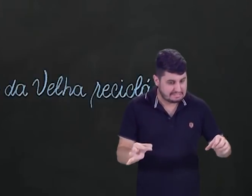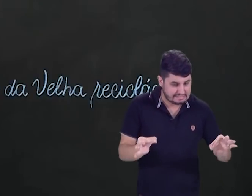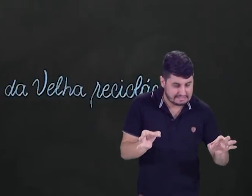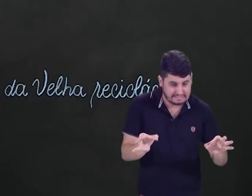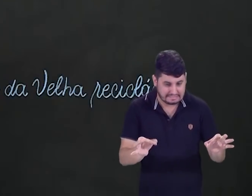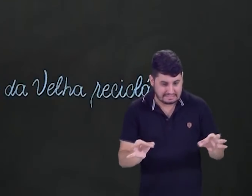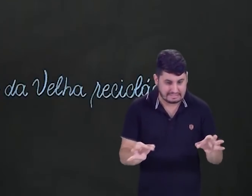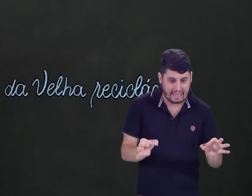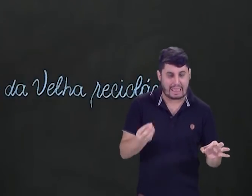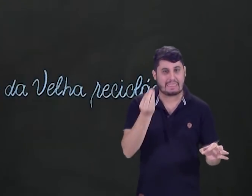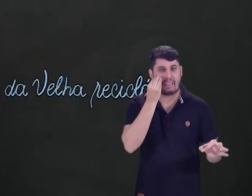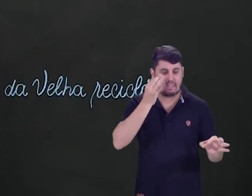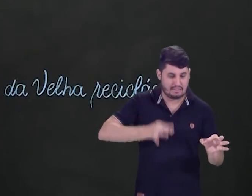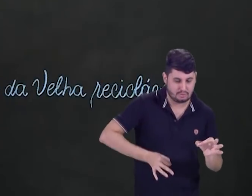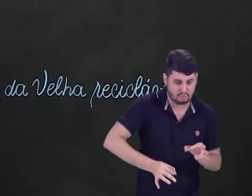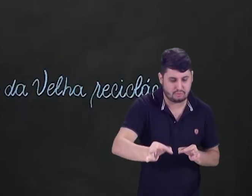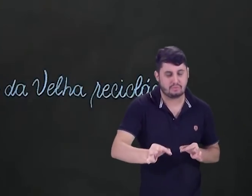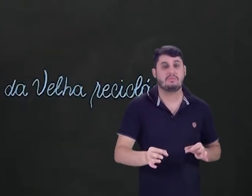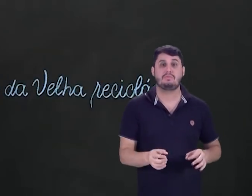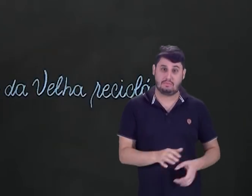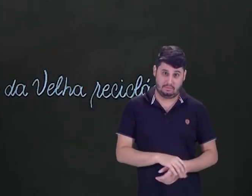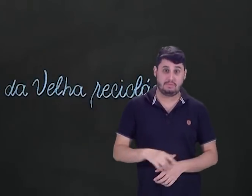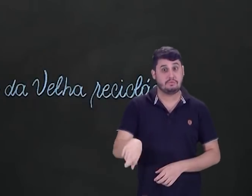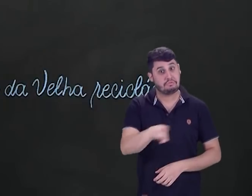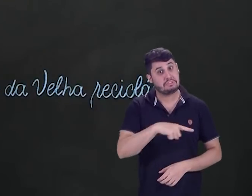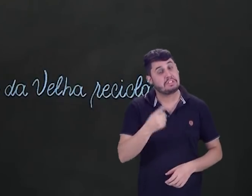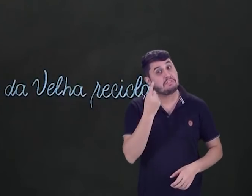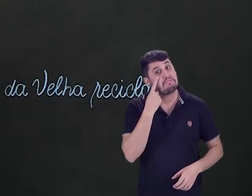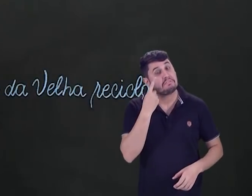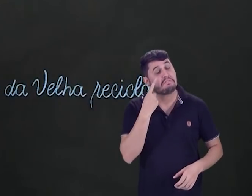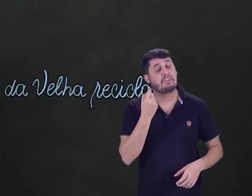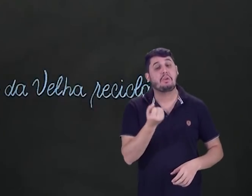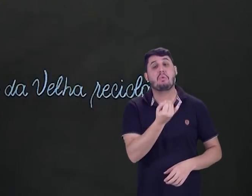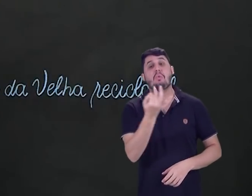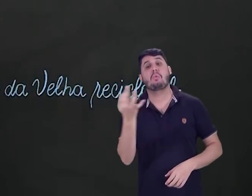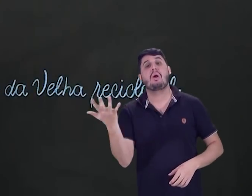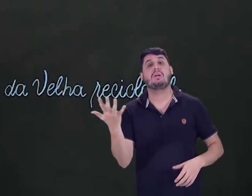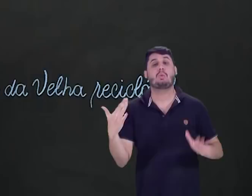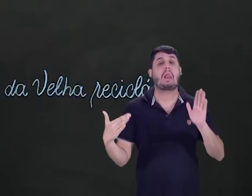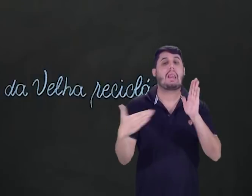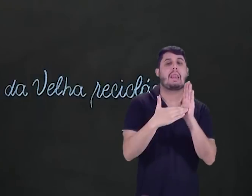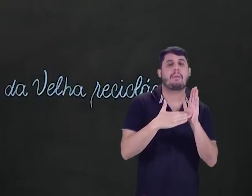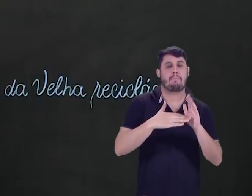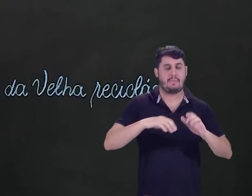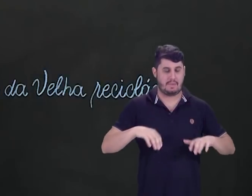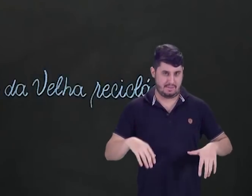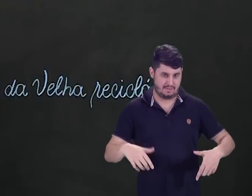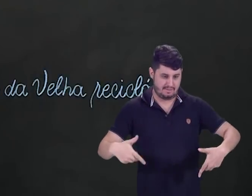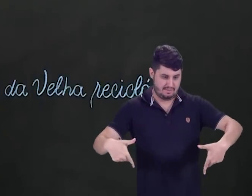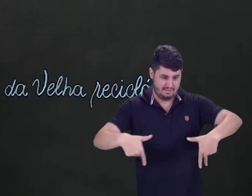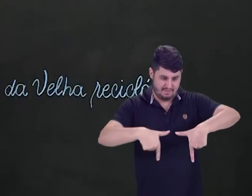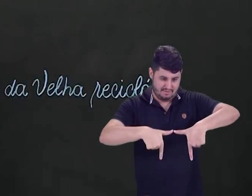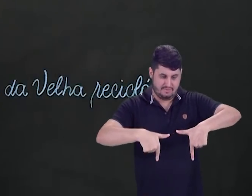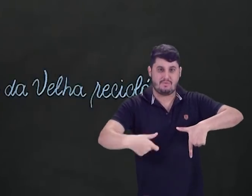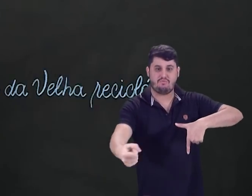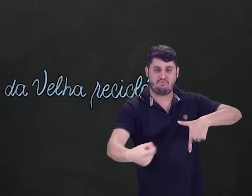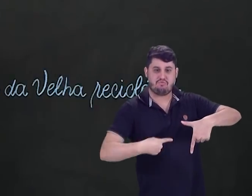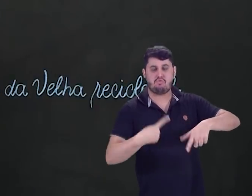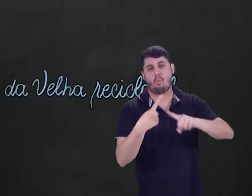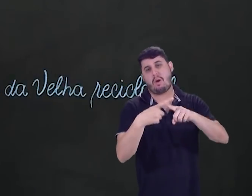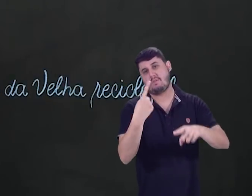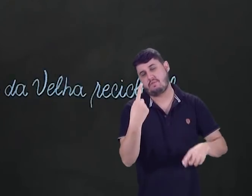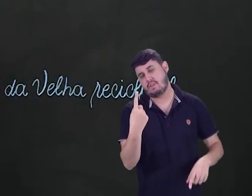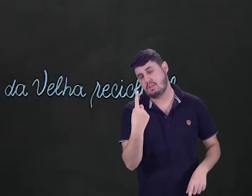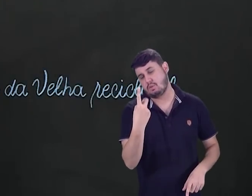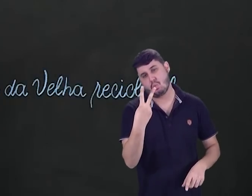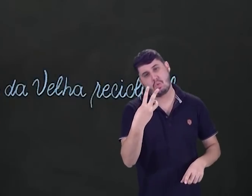que se faz até vocês escolherem quantos gols vocês querem marcar ou até quanto vai o jogo, e pode trocar as duplas, fazer um campeonato, um